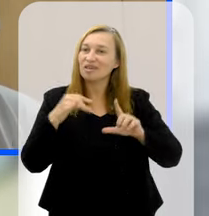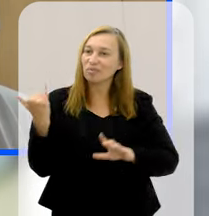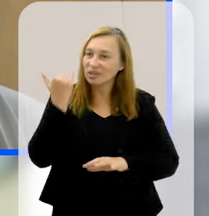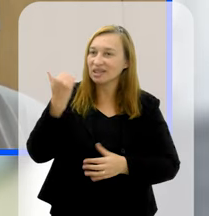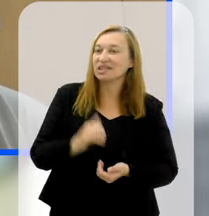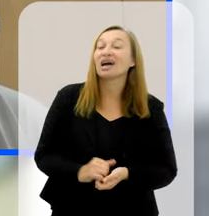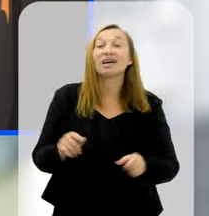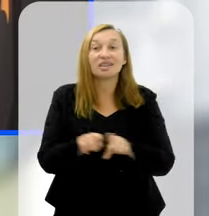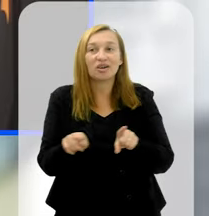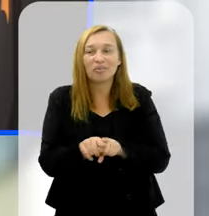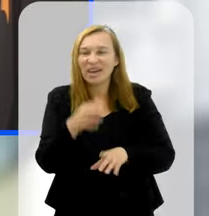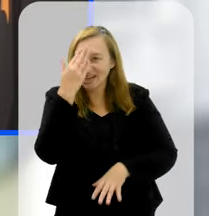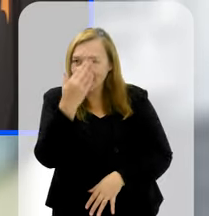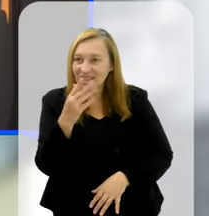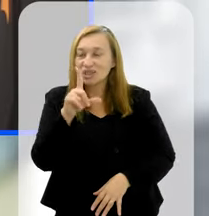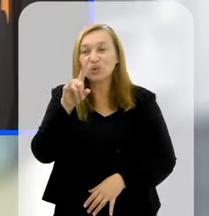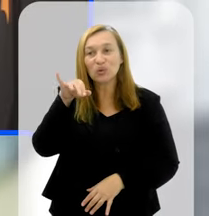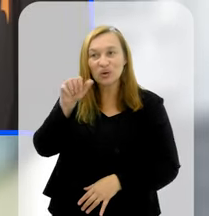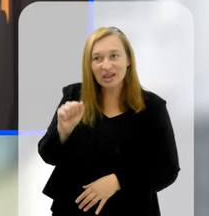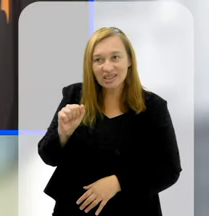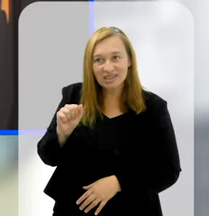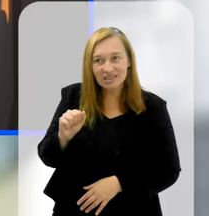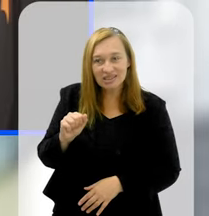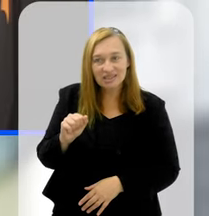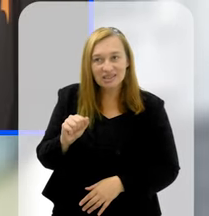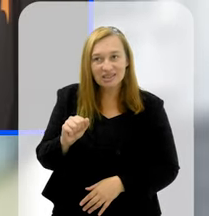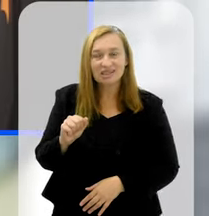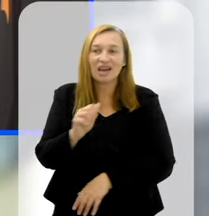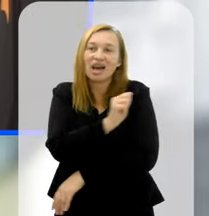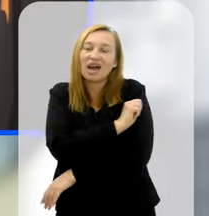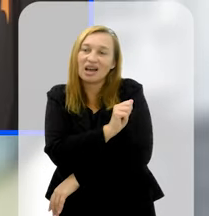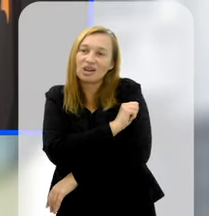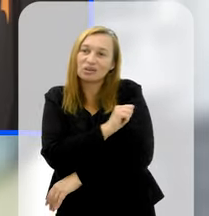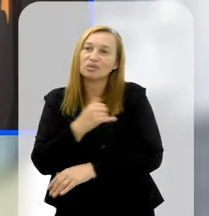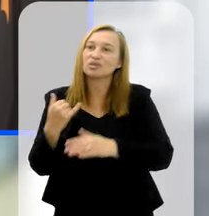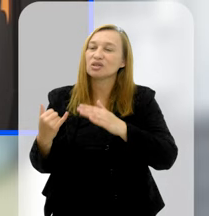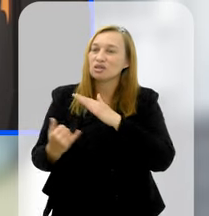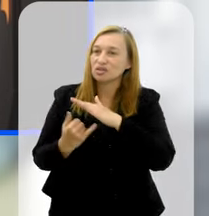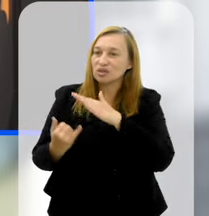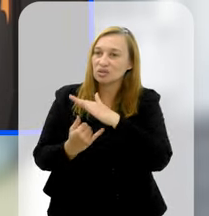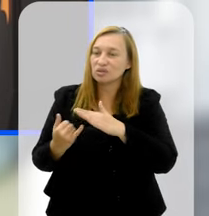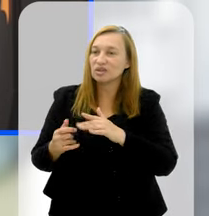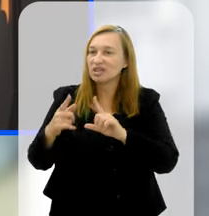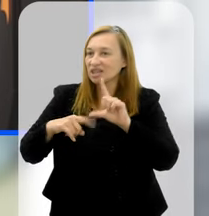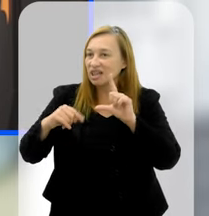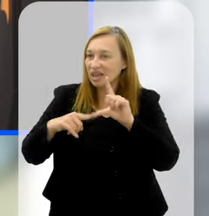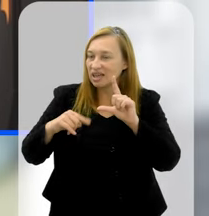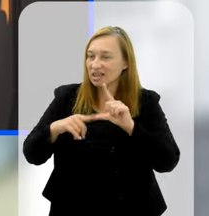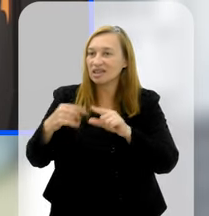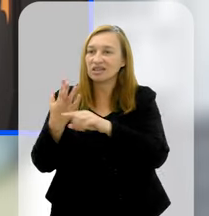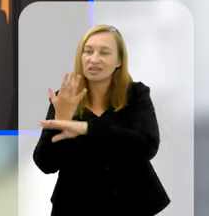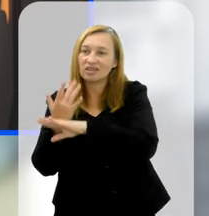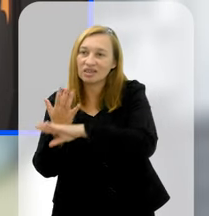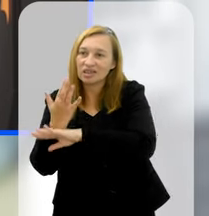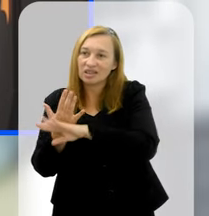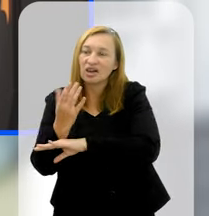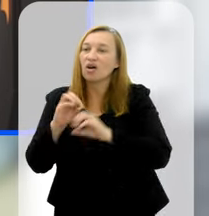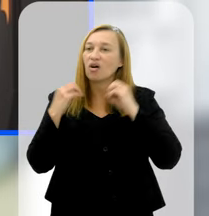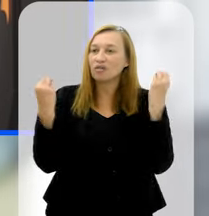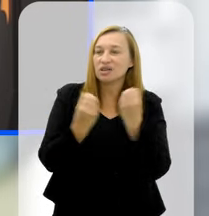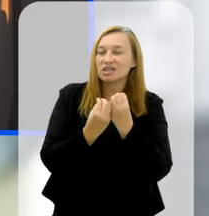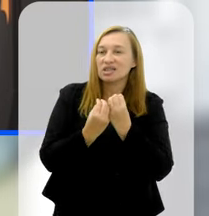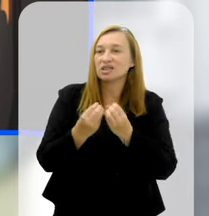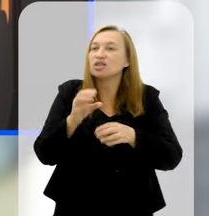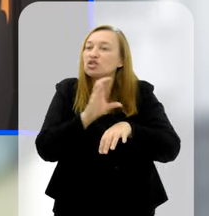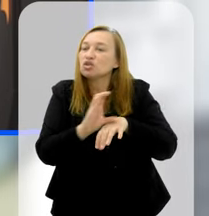muito importante. Também agradeço a presença do Lucas, aluno do Instituto de Letras da UERJ, responsável pela oficina de curso